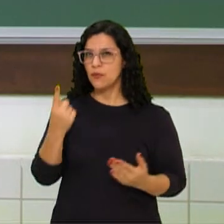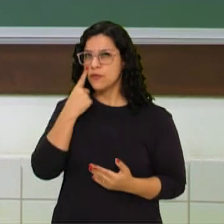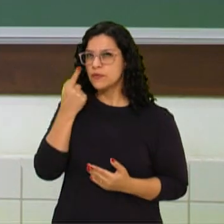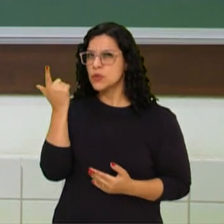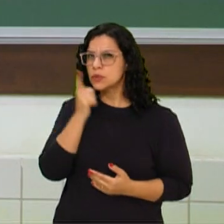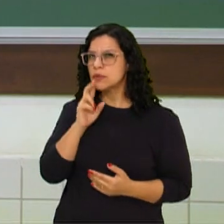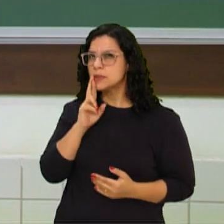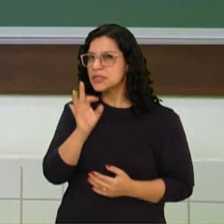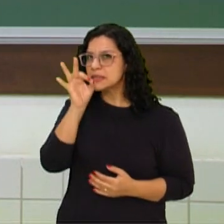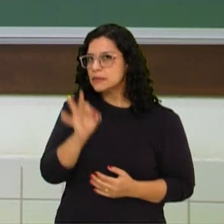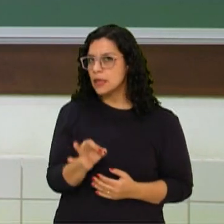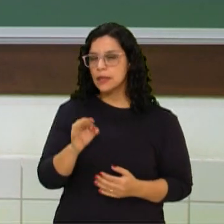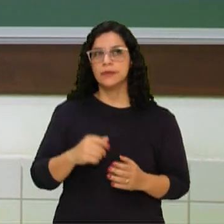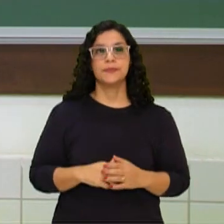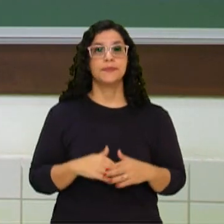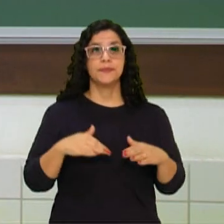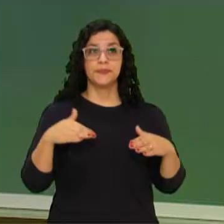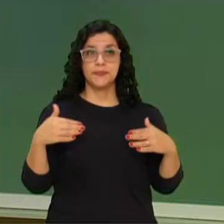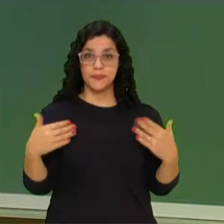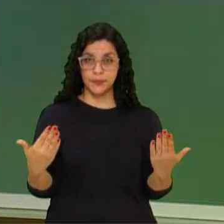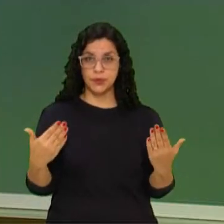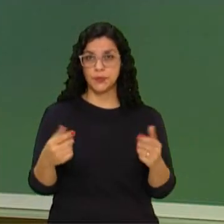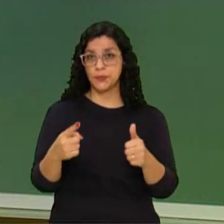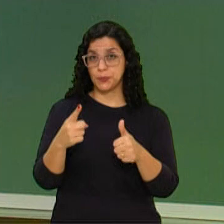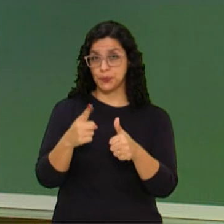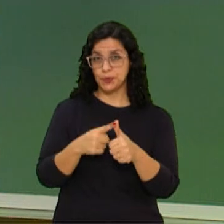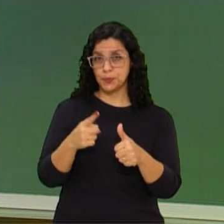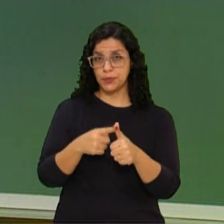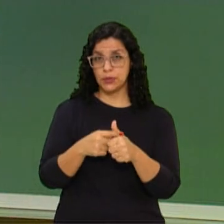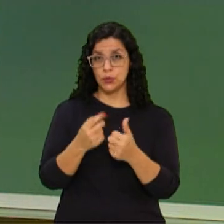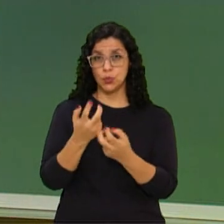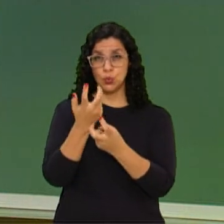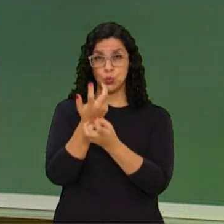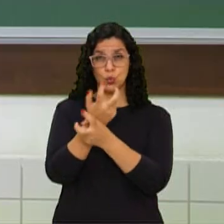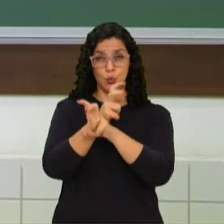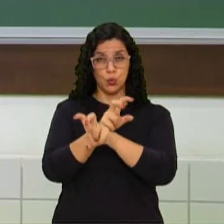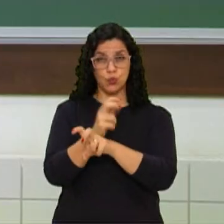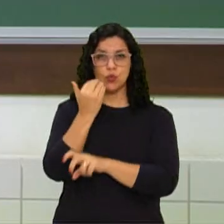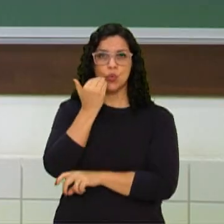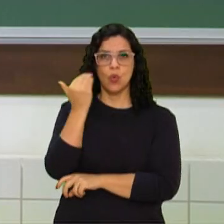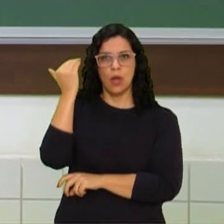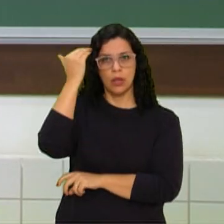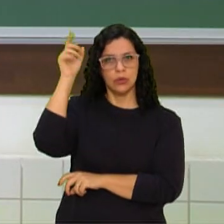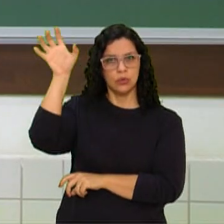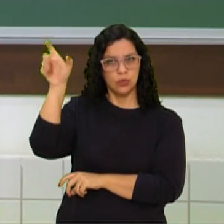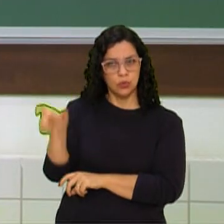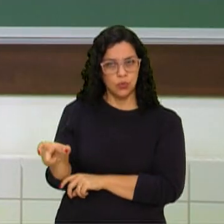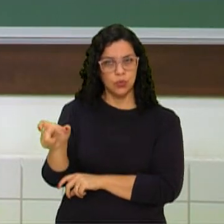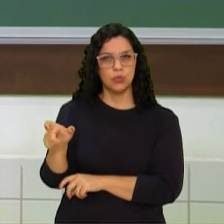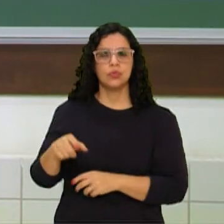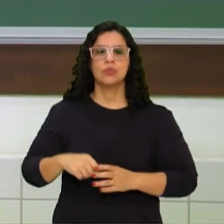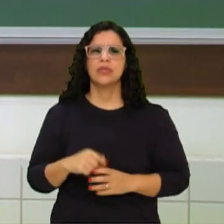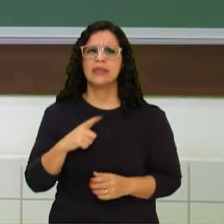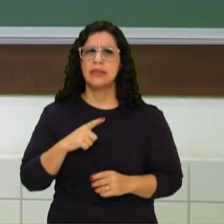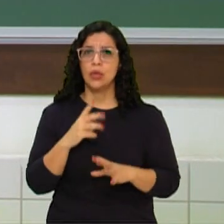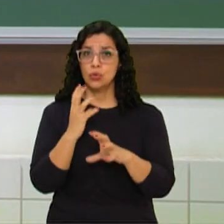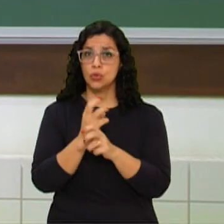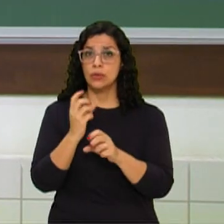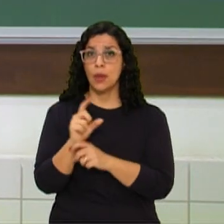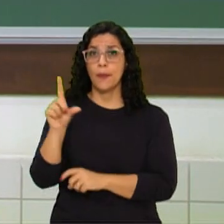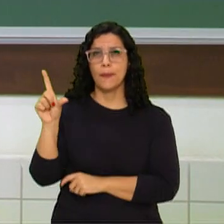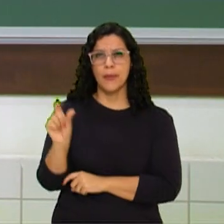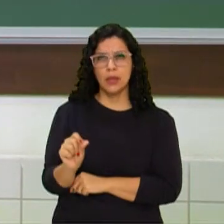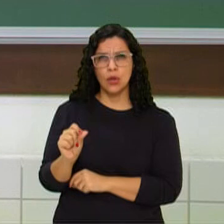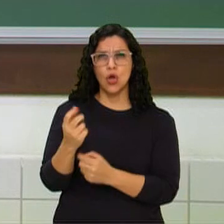Vamos ver se vocês acertaram, pessoal. Primeiro, esqueleto de um adulto, ele tem, na verdade, uma quantidade menor